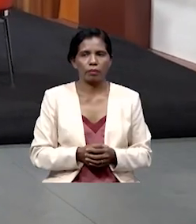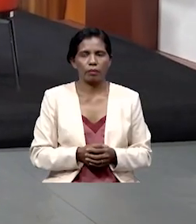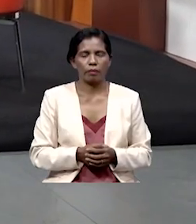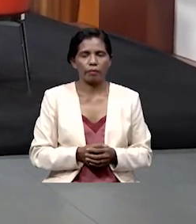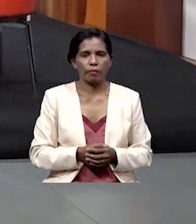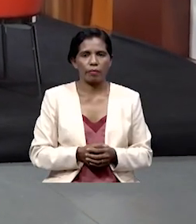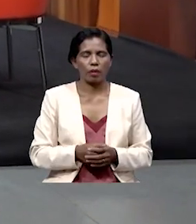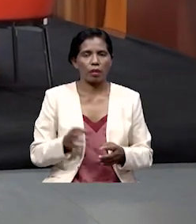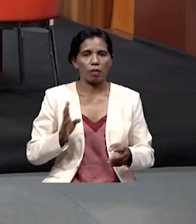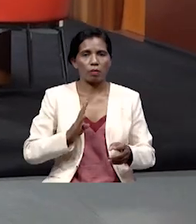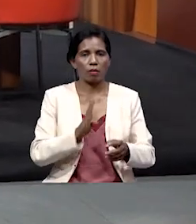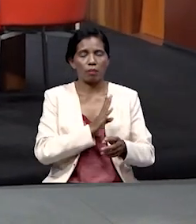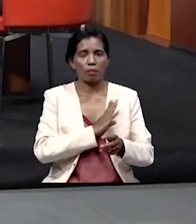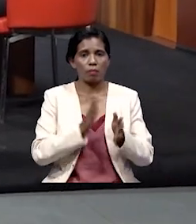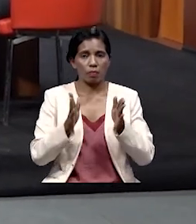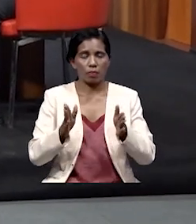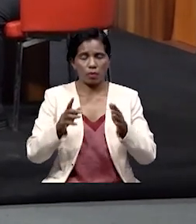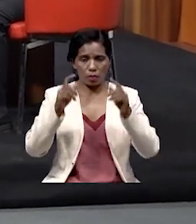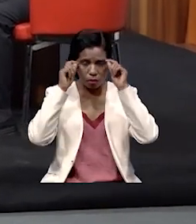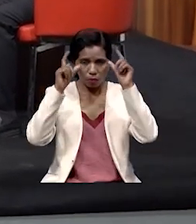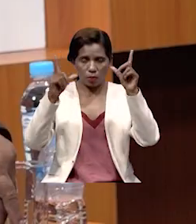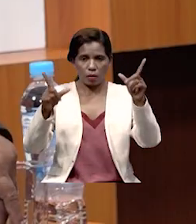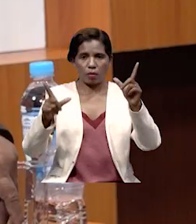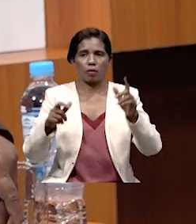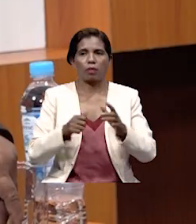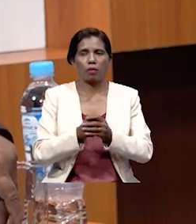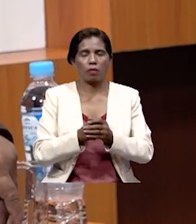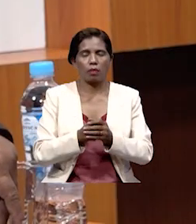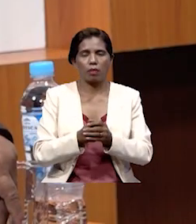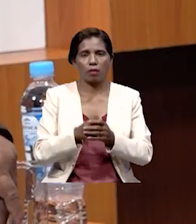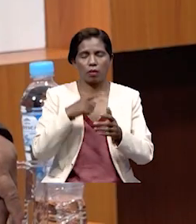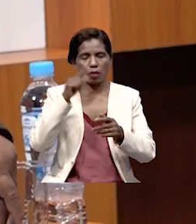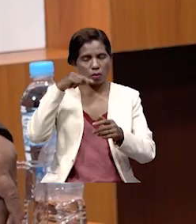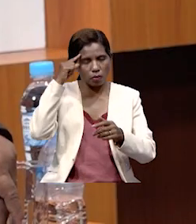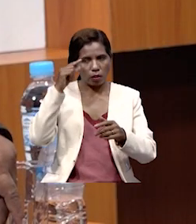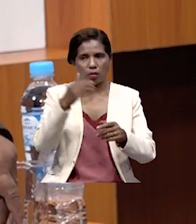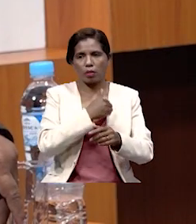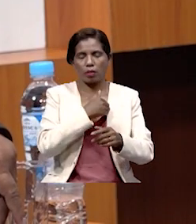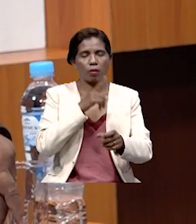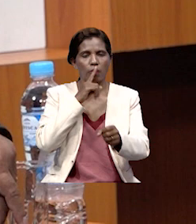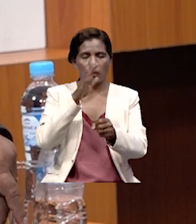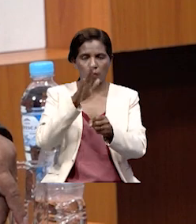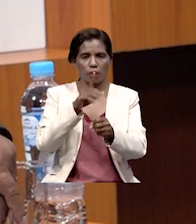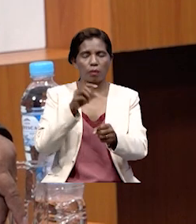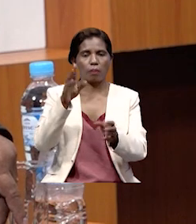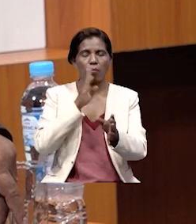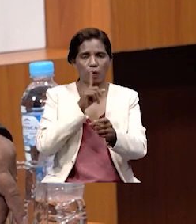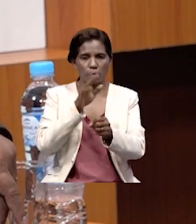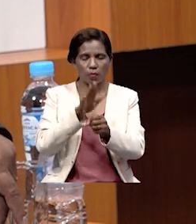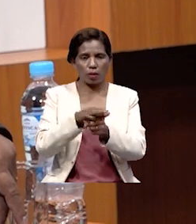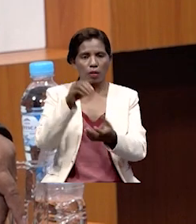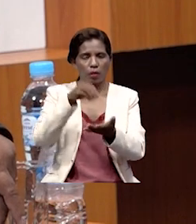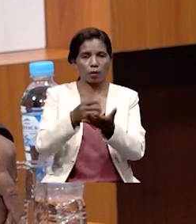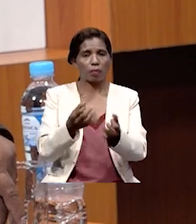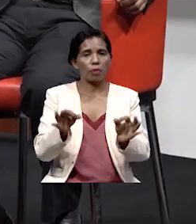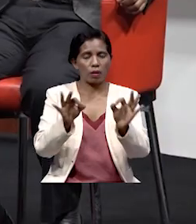Empresário timaruan Rui Castro liu se grande entrevista semana ni hateten. Durante ni governante sira promete a total prioridade ba setor